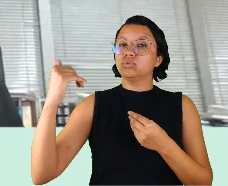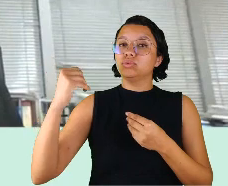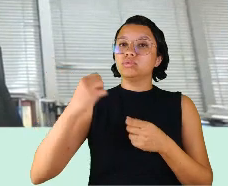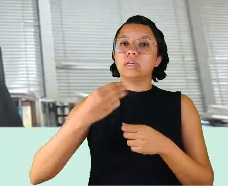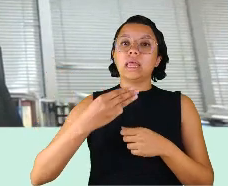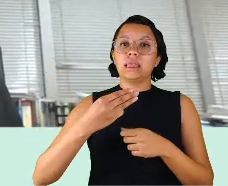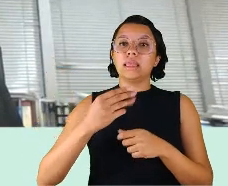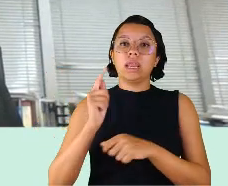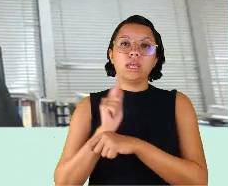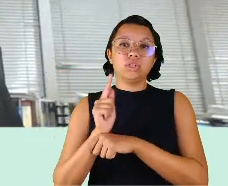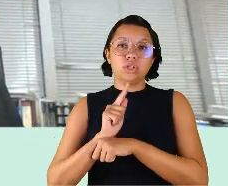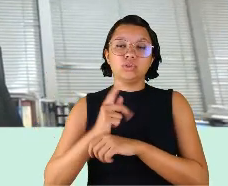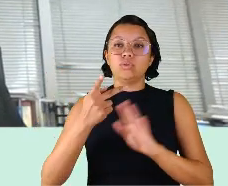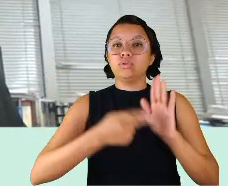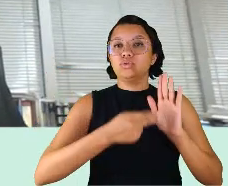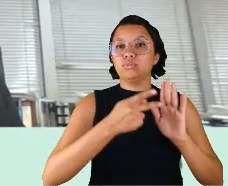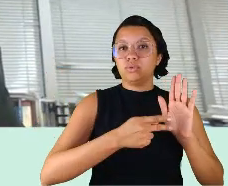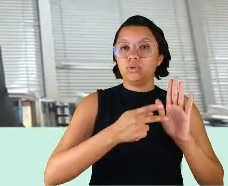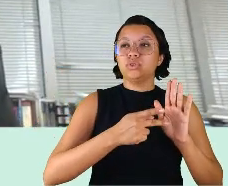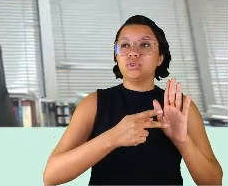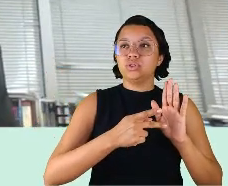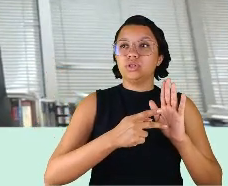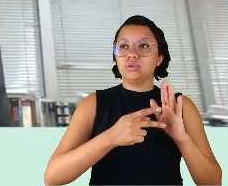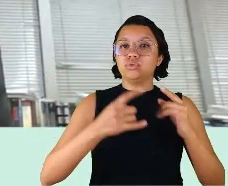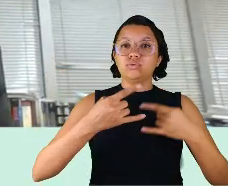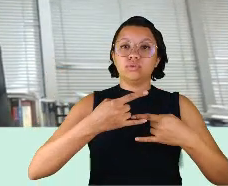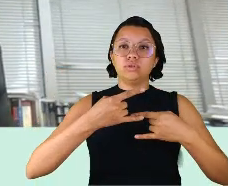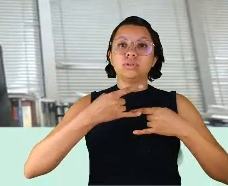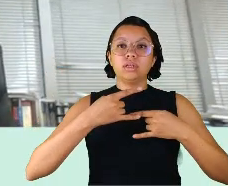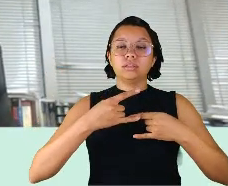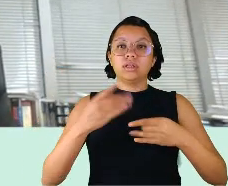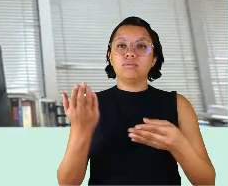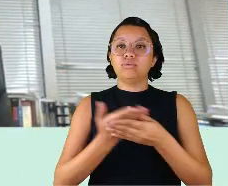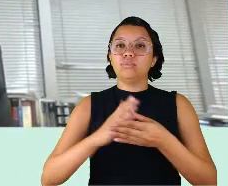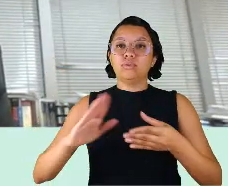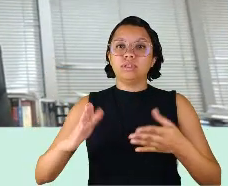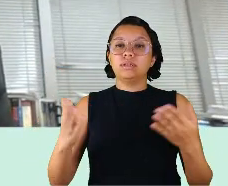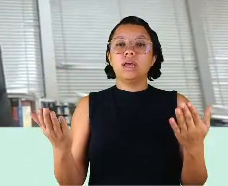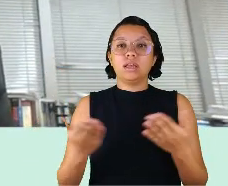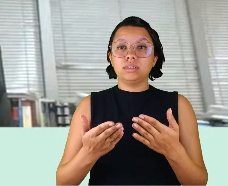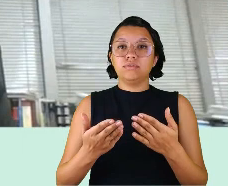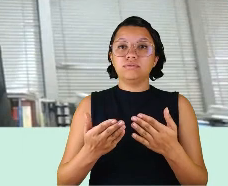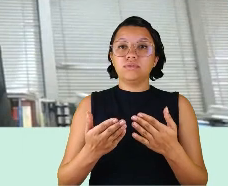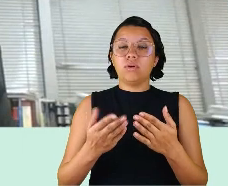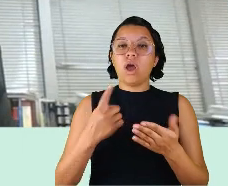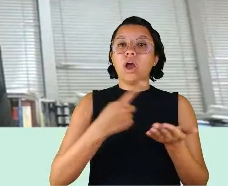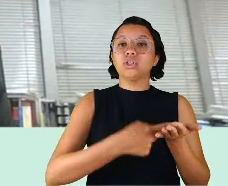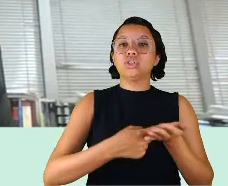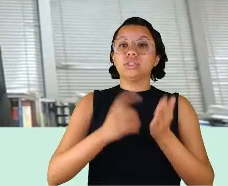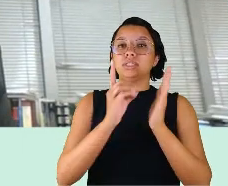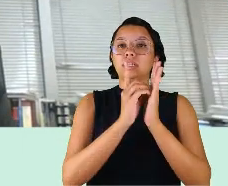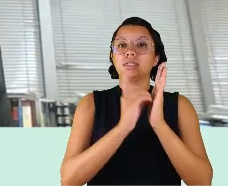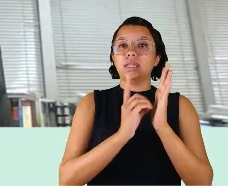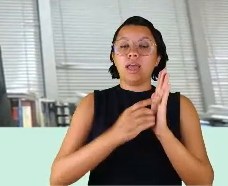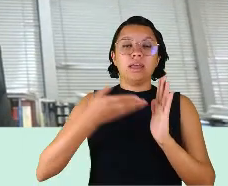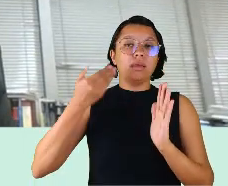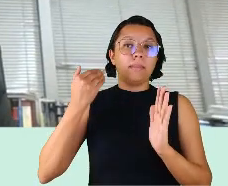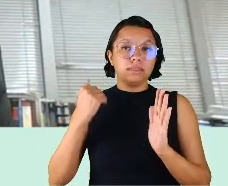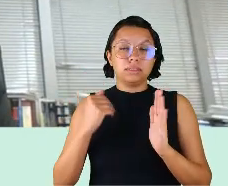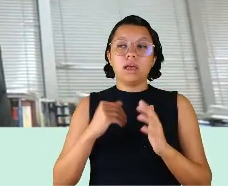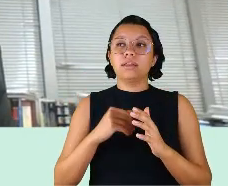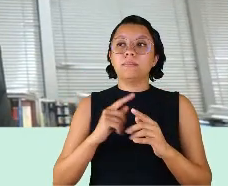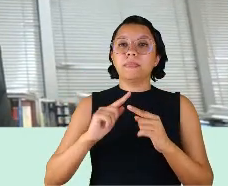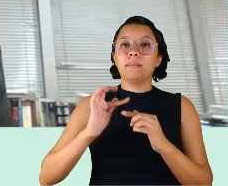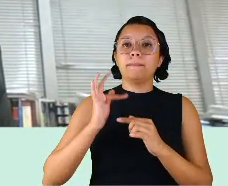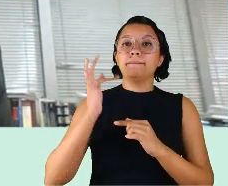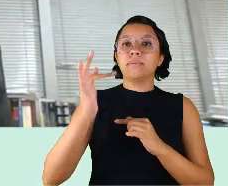3 gestões o projeto de virtualização de autos. Essa foi a agenda da década passada. Para a próxima década, temos